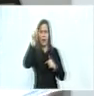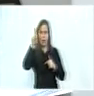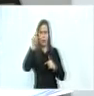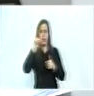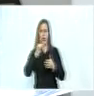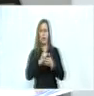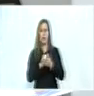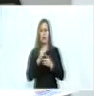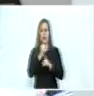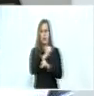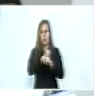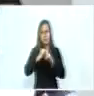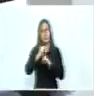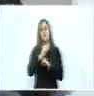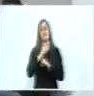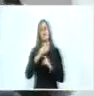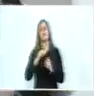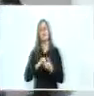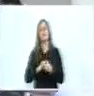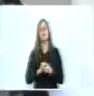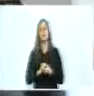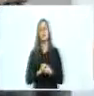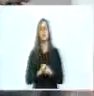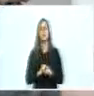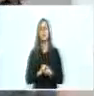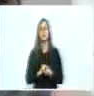assistente social.